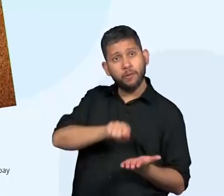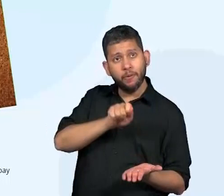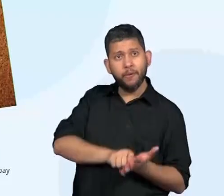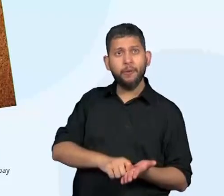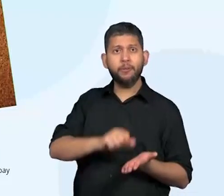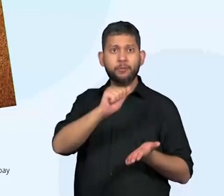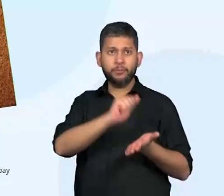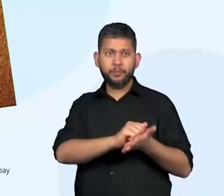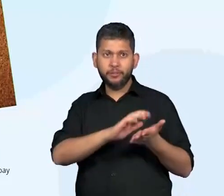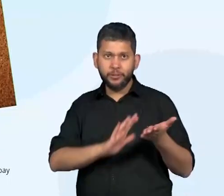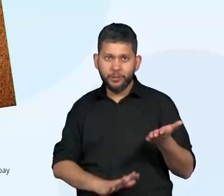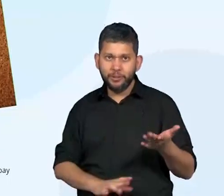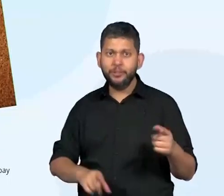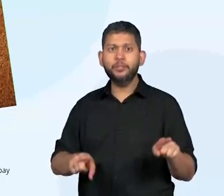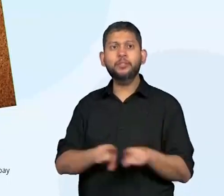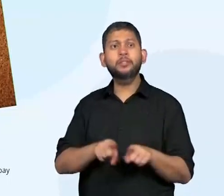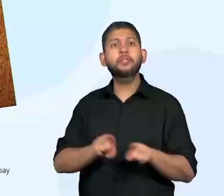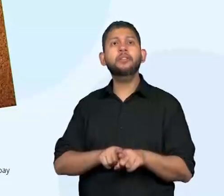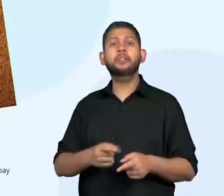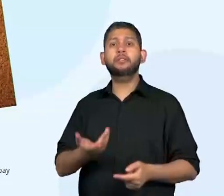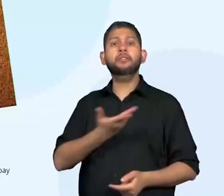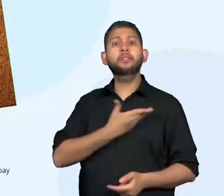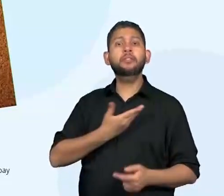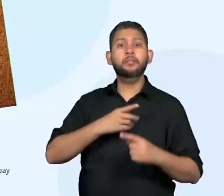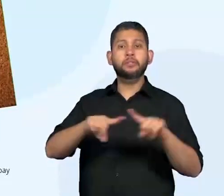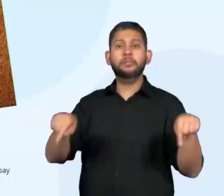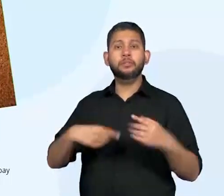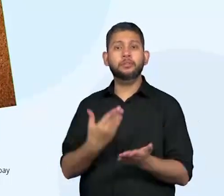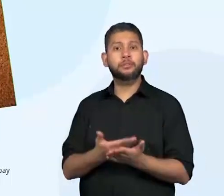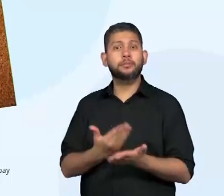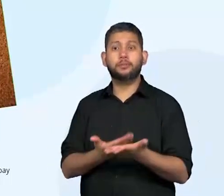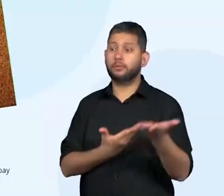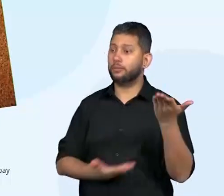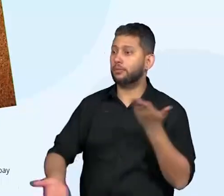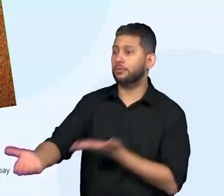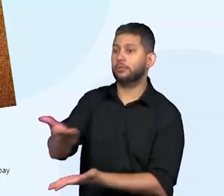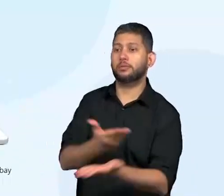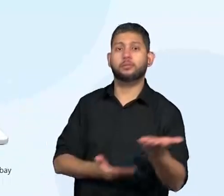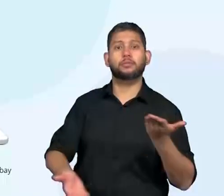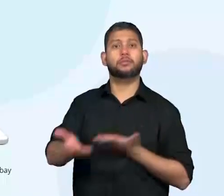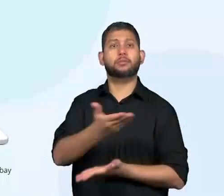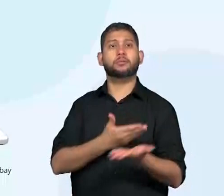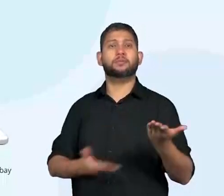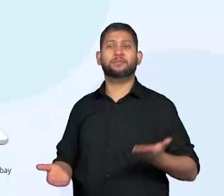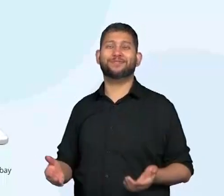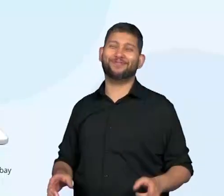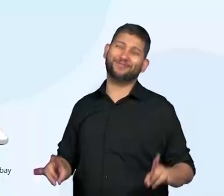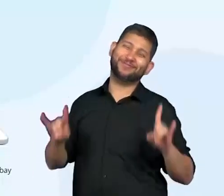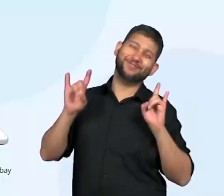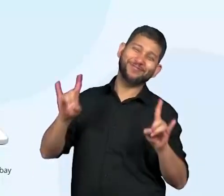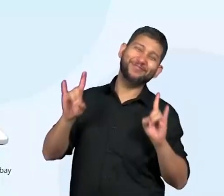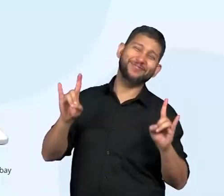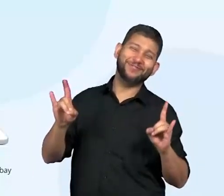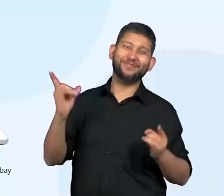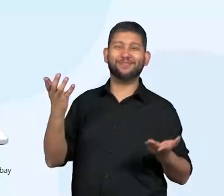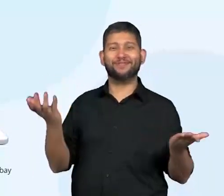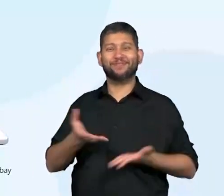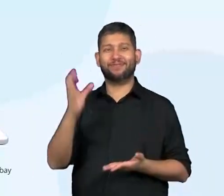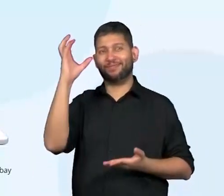atividade sugerida e compartilhe também a sua produção. O que aprendemos